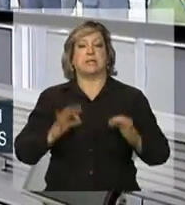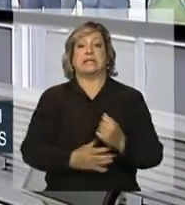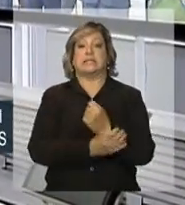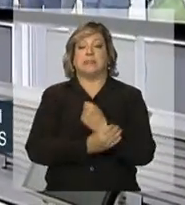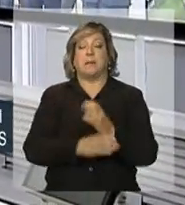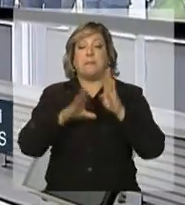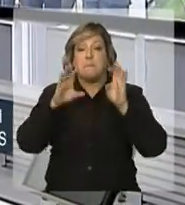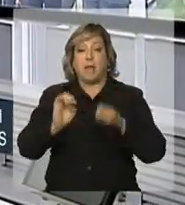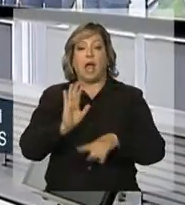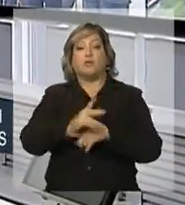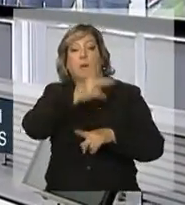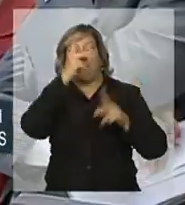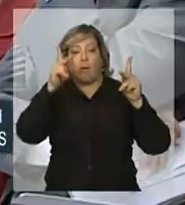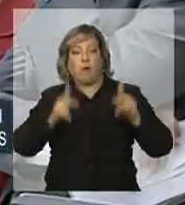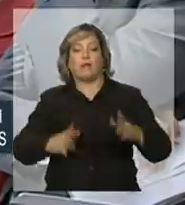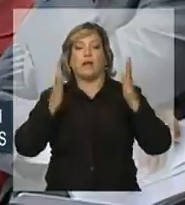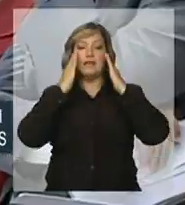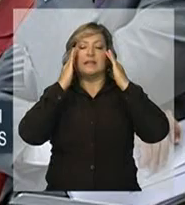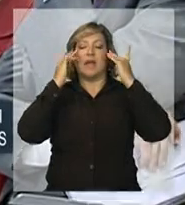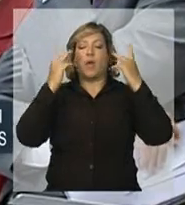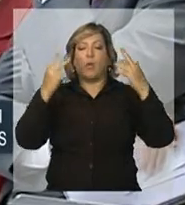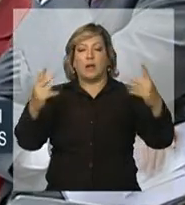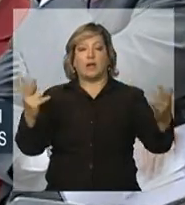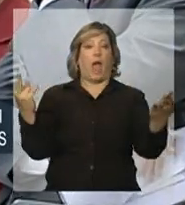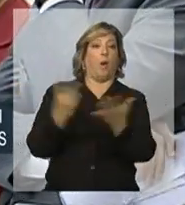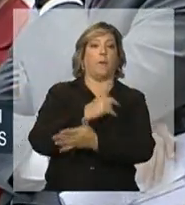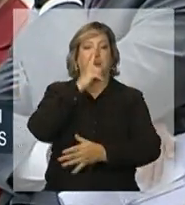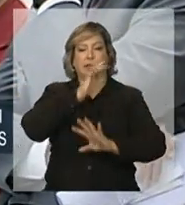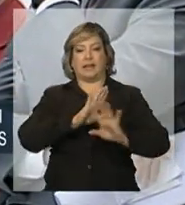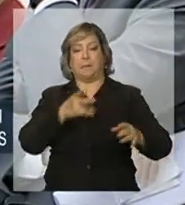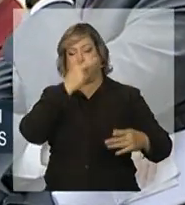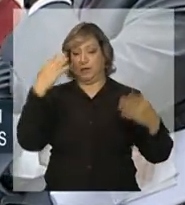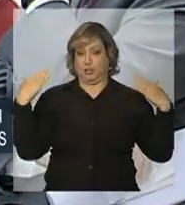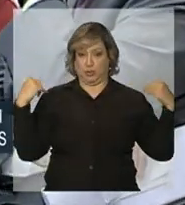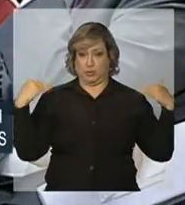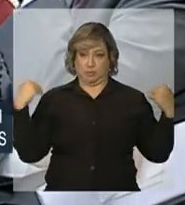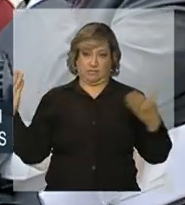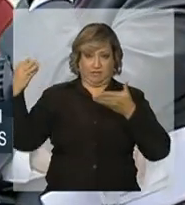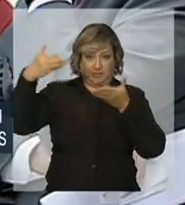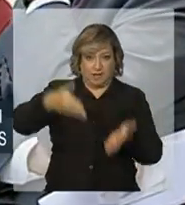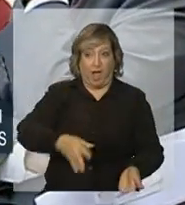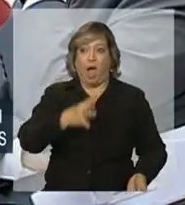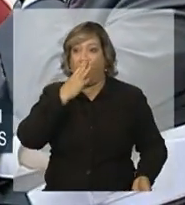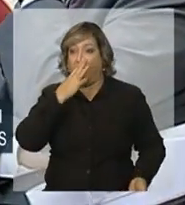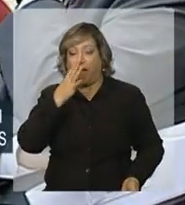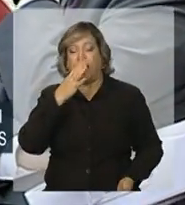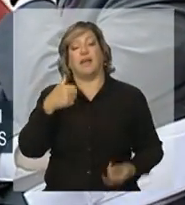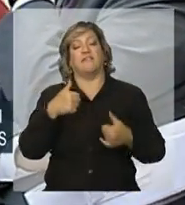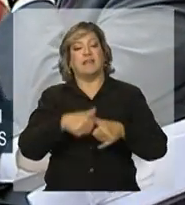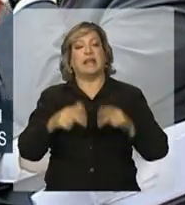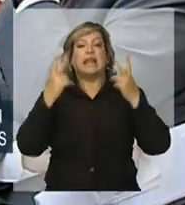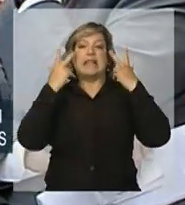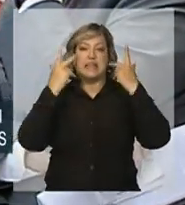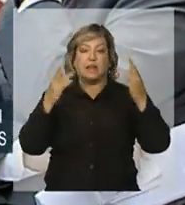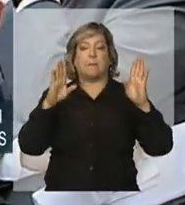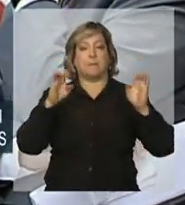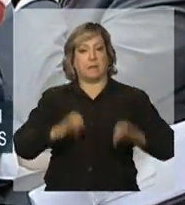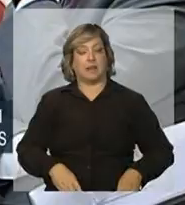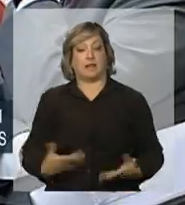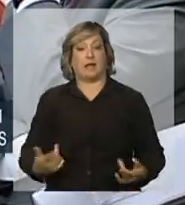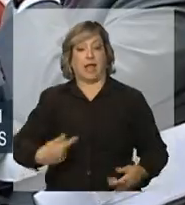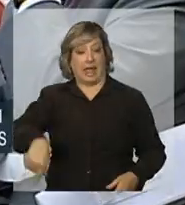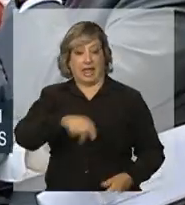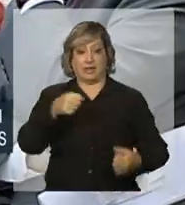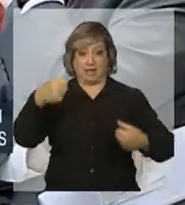segura para a nossa população e para também os turistas, os nossos visitantes. Portanto, esses